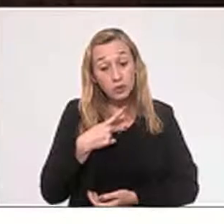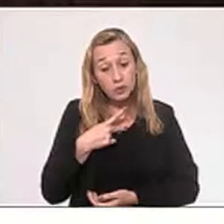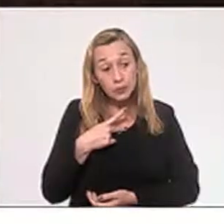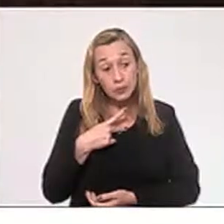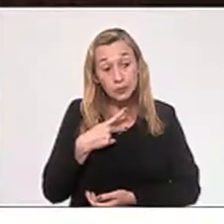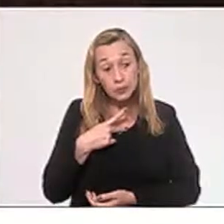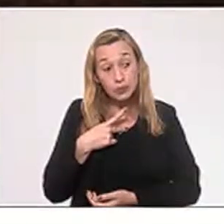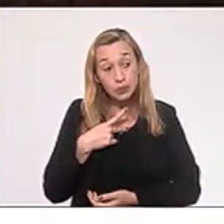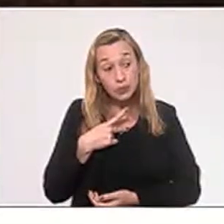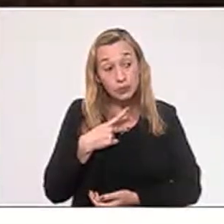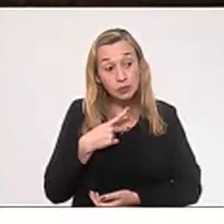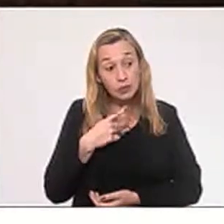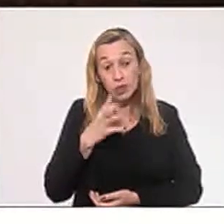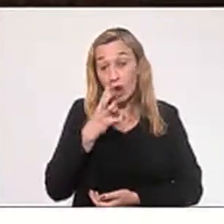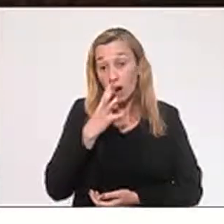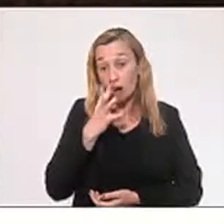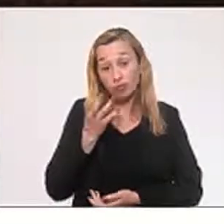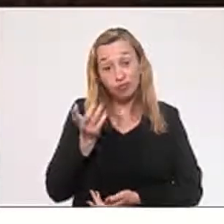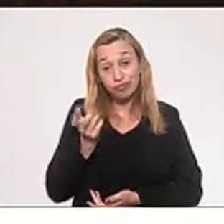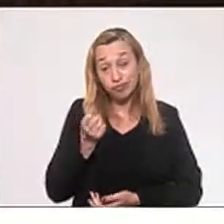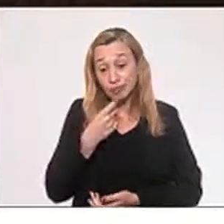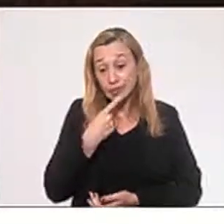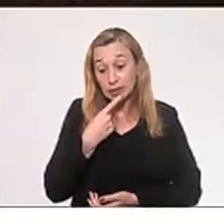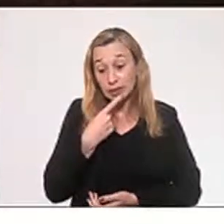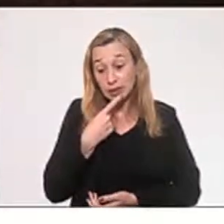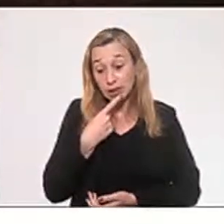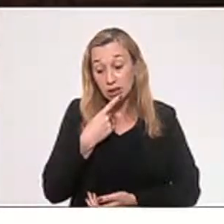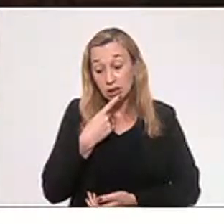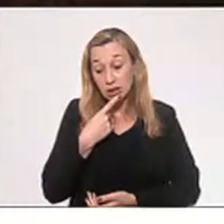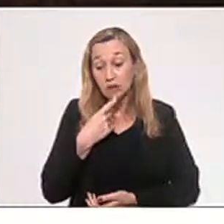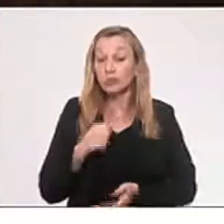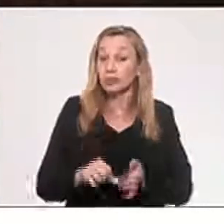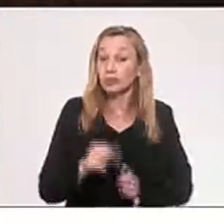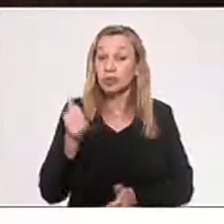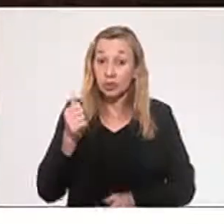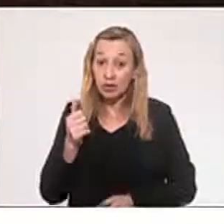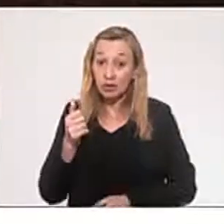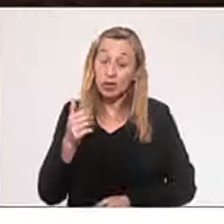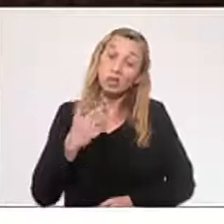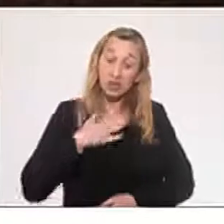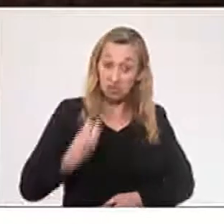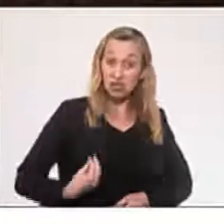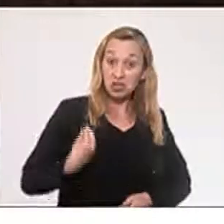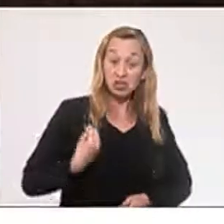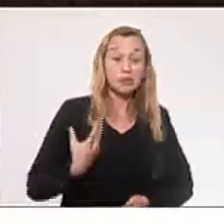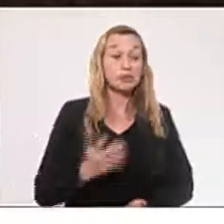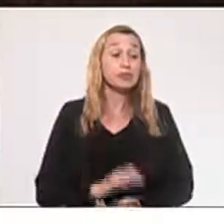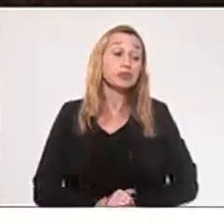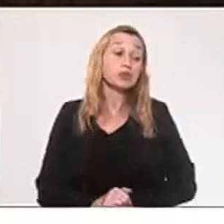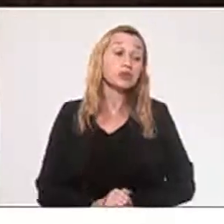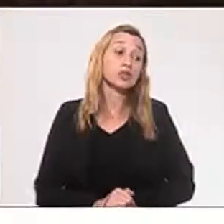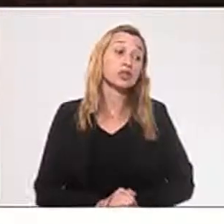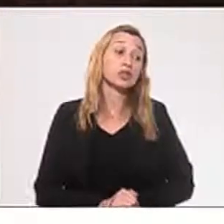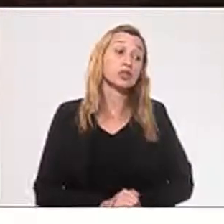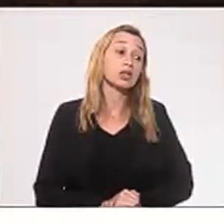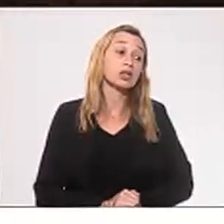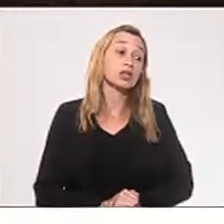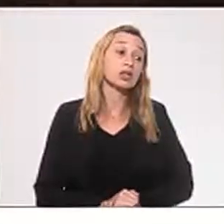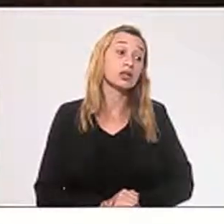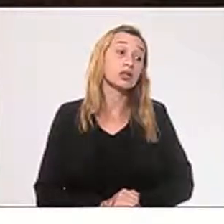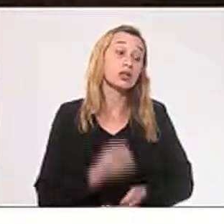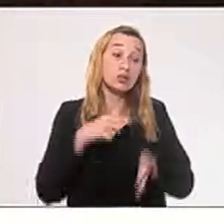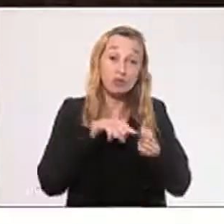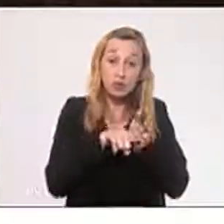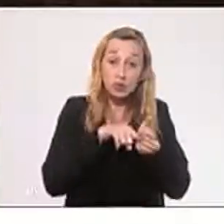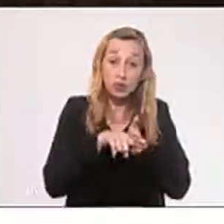de perplexidade. Pela primeira vez na minha vida, vou verificar